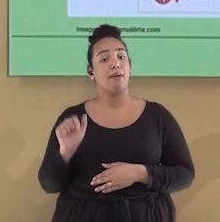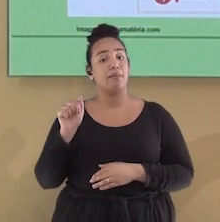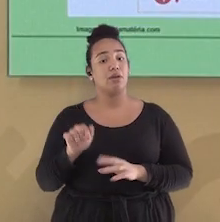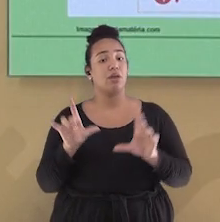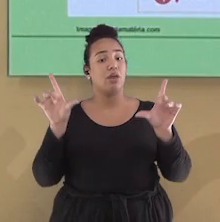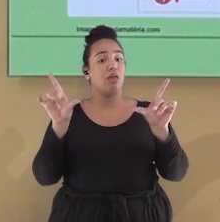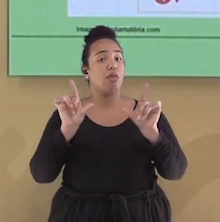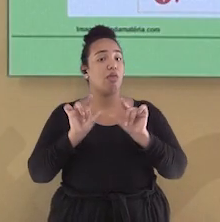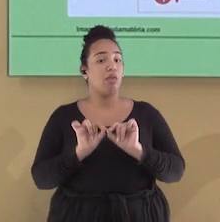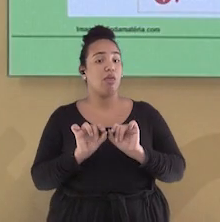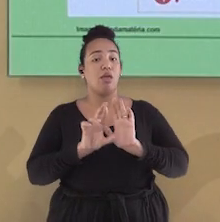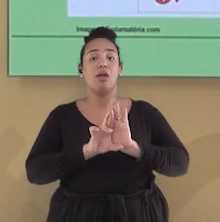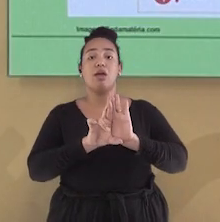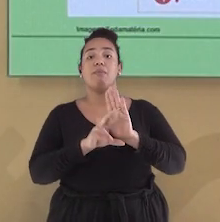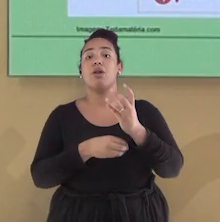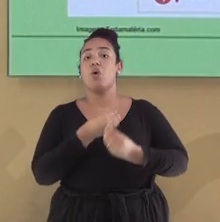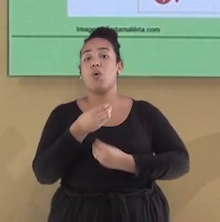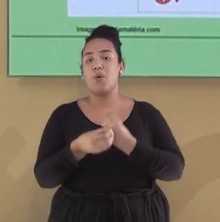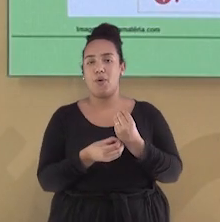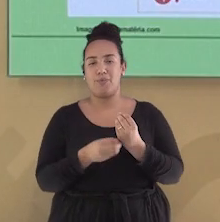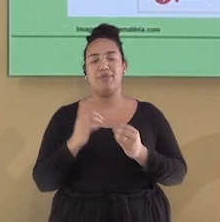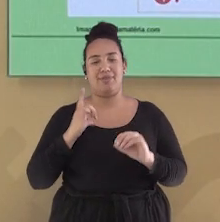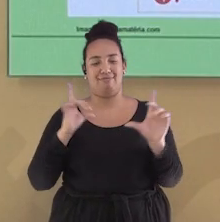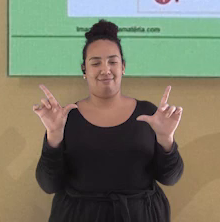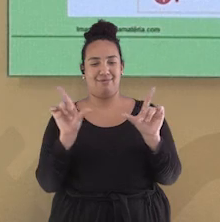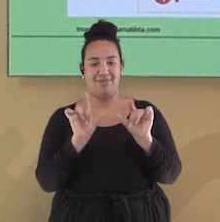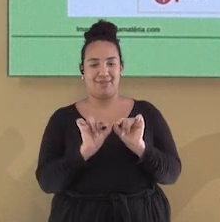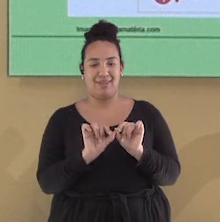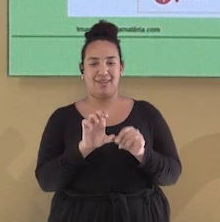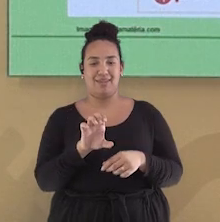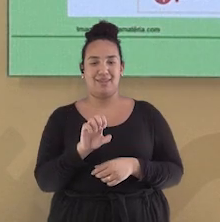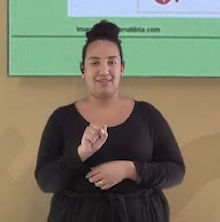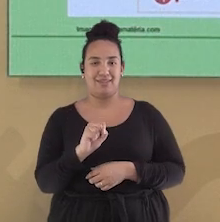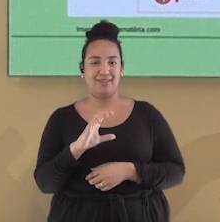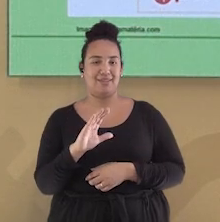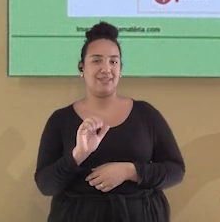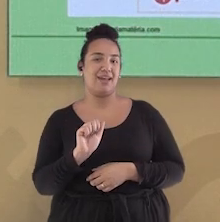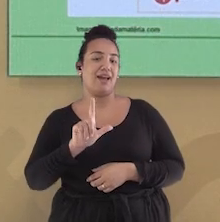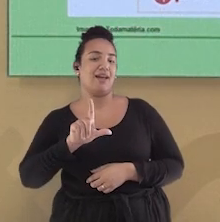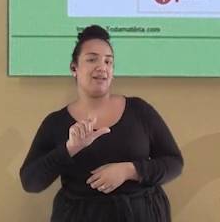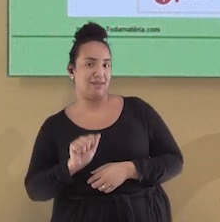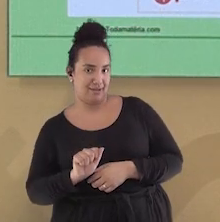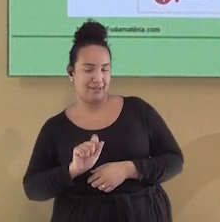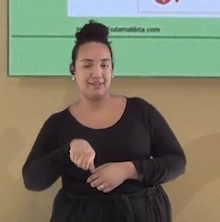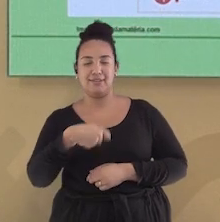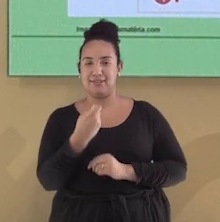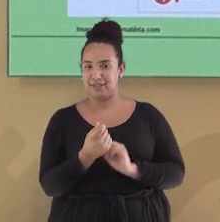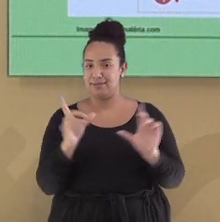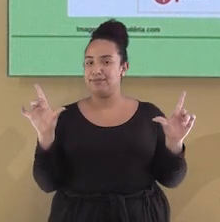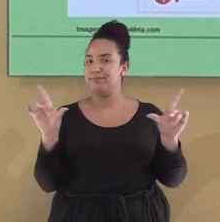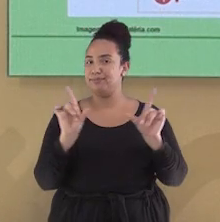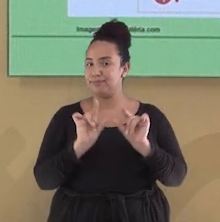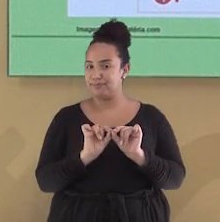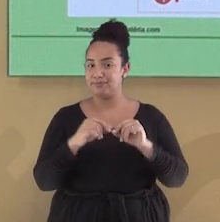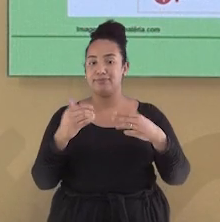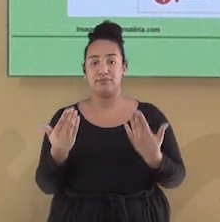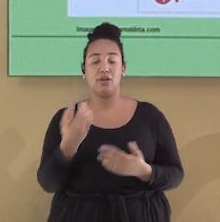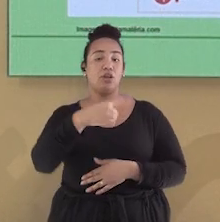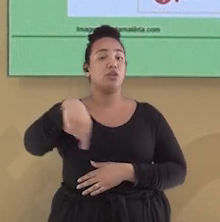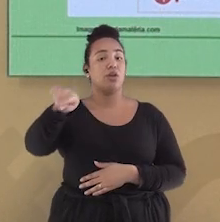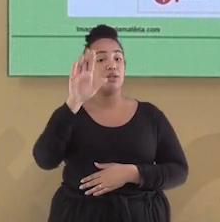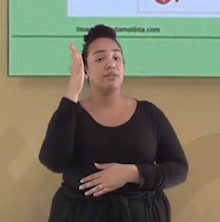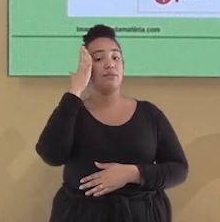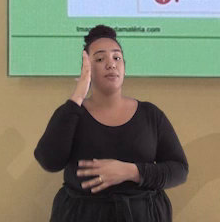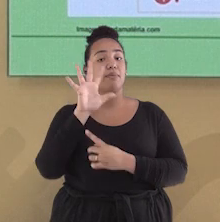Nos mapas, essa redução é representada pela escala. Por analisar a escala, conseguimos saber quantas